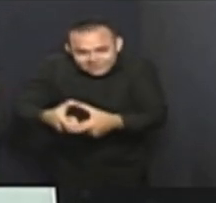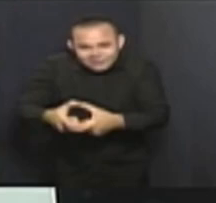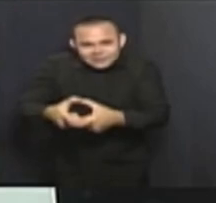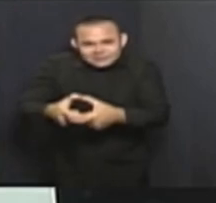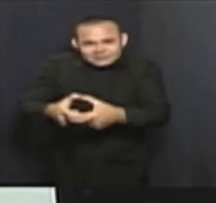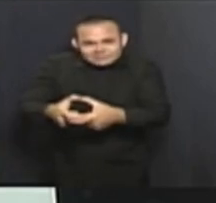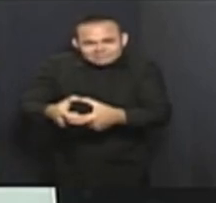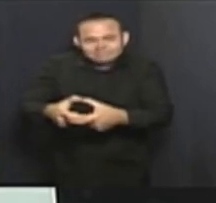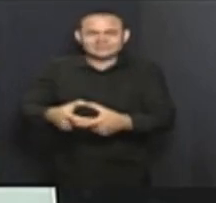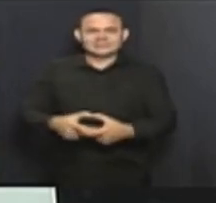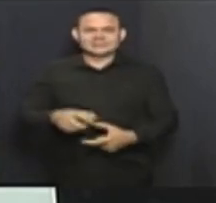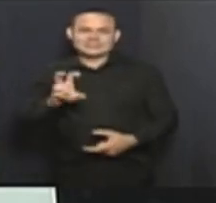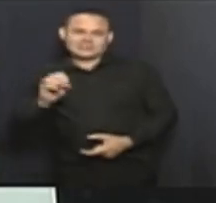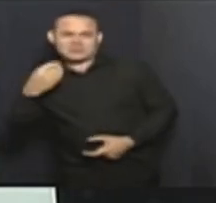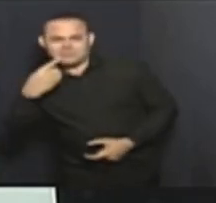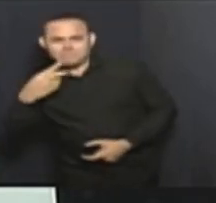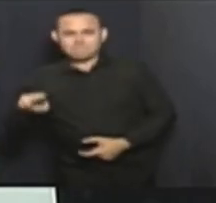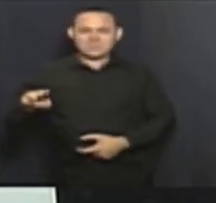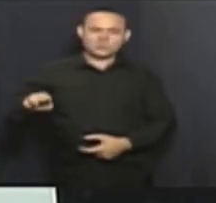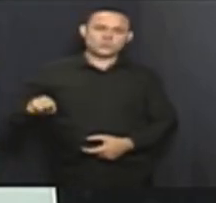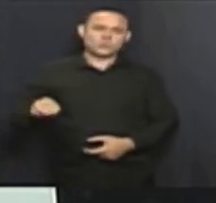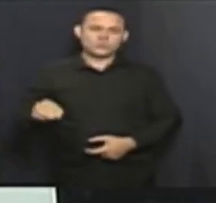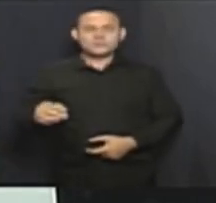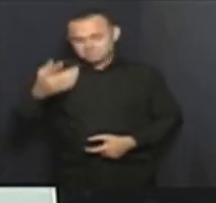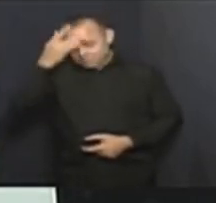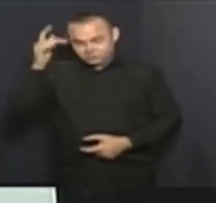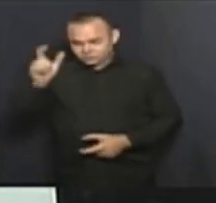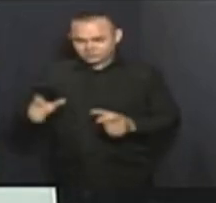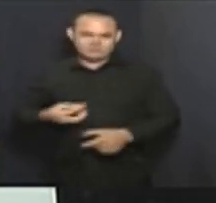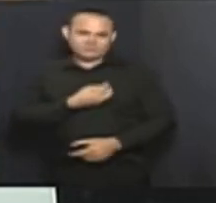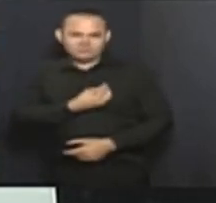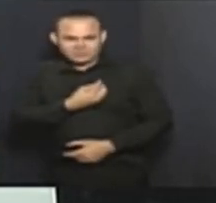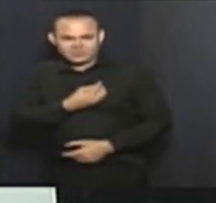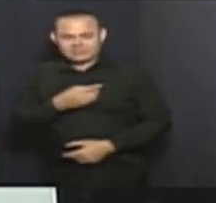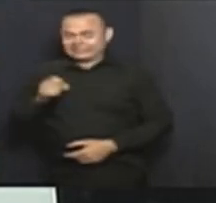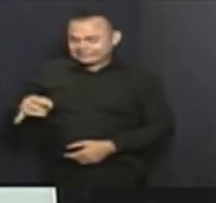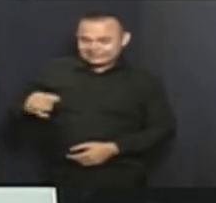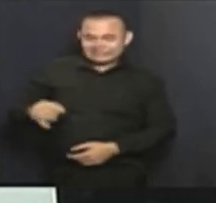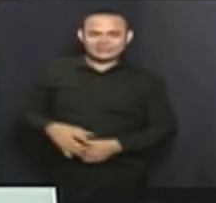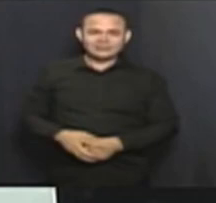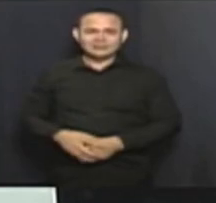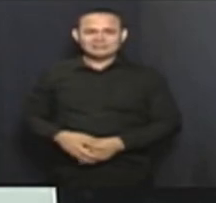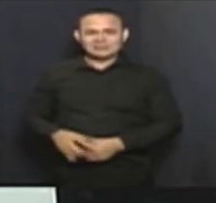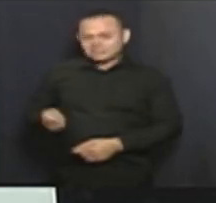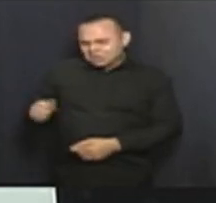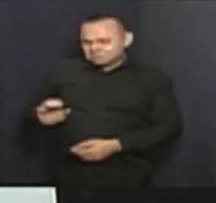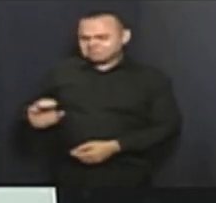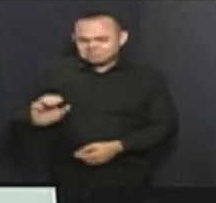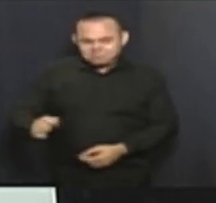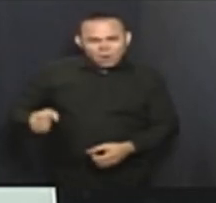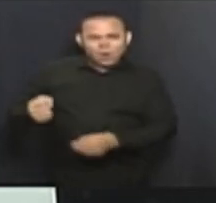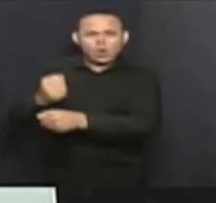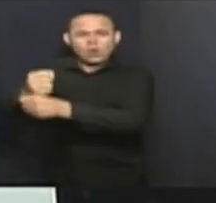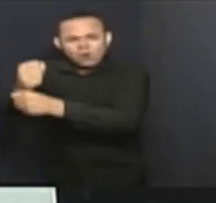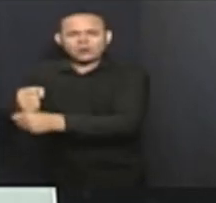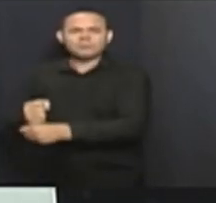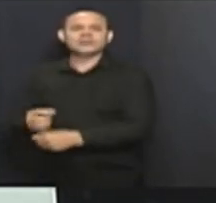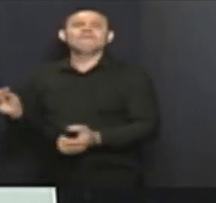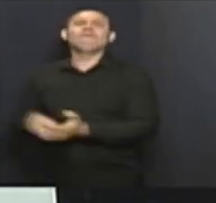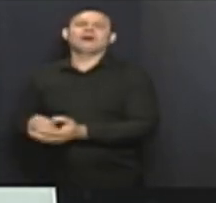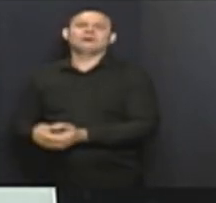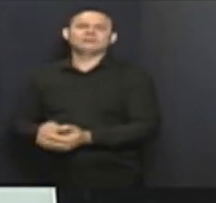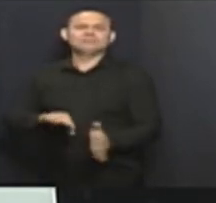mas gastar rios de dinheiro em obras nababescas nós precisamos ter centro cirúrgico de